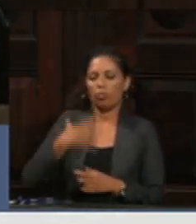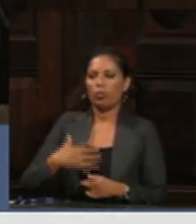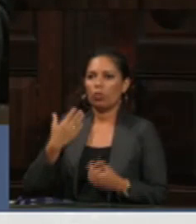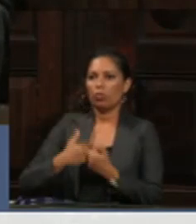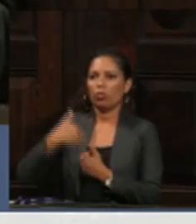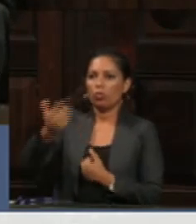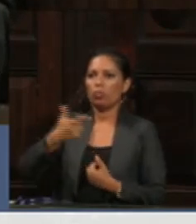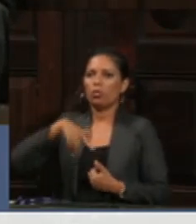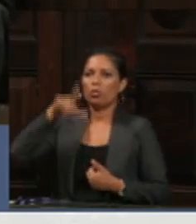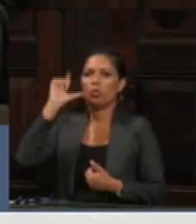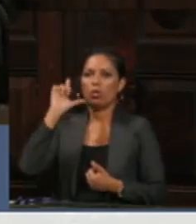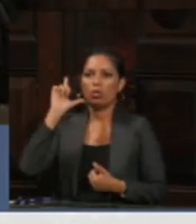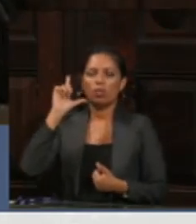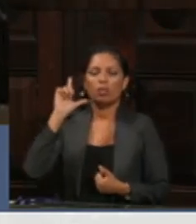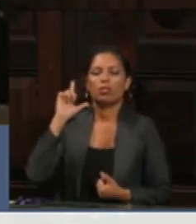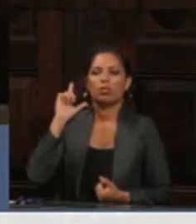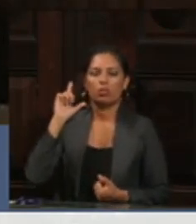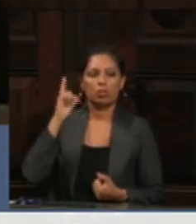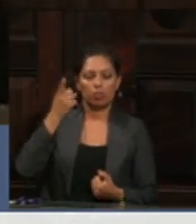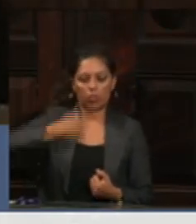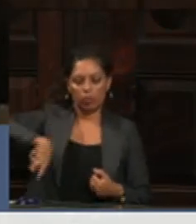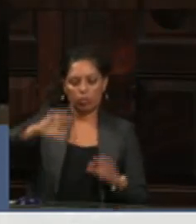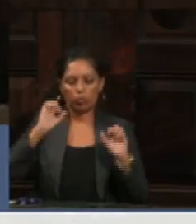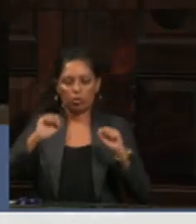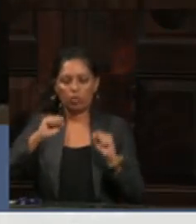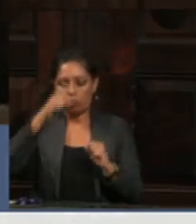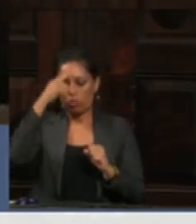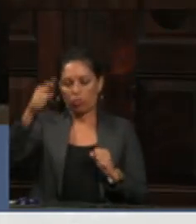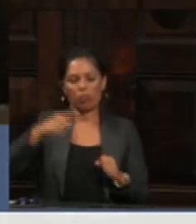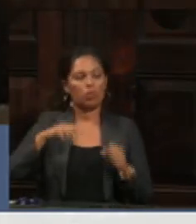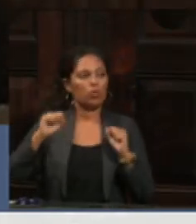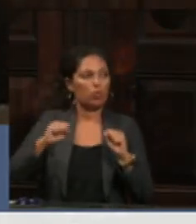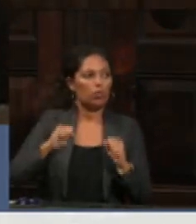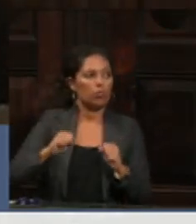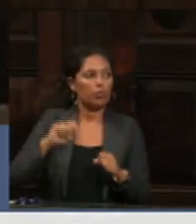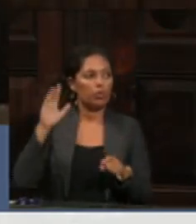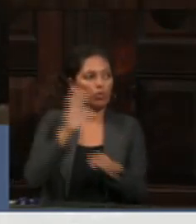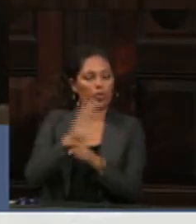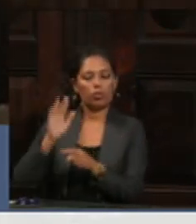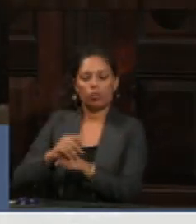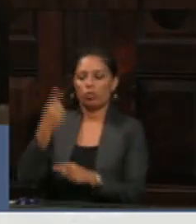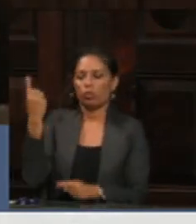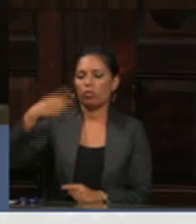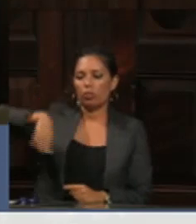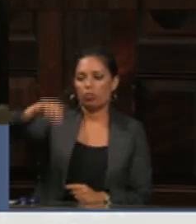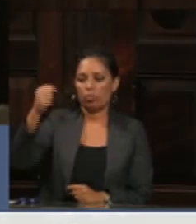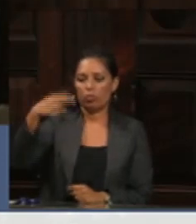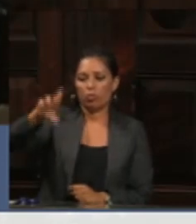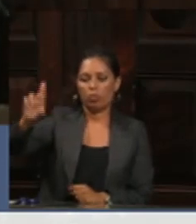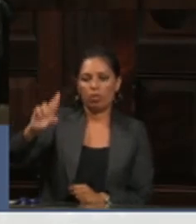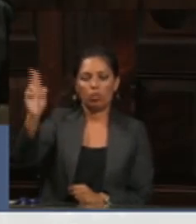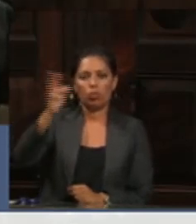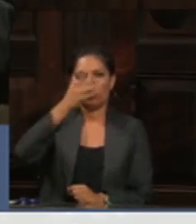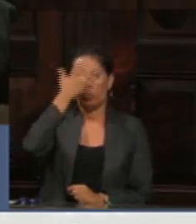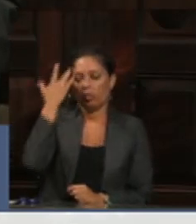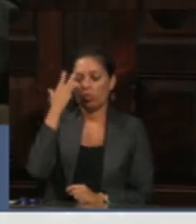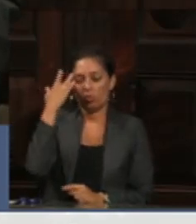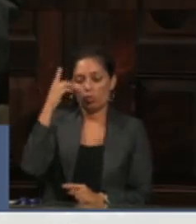inaugurado ontem, pode movimentar até 1 milhão de passageiros por